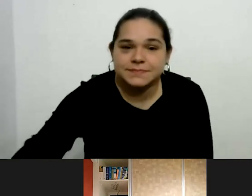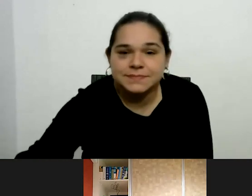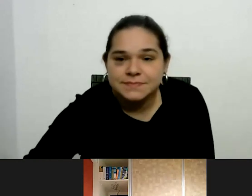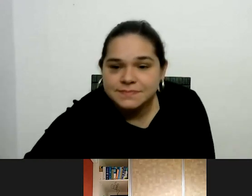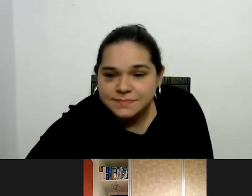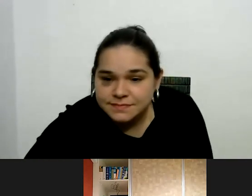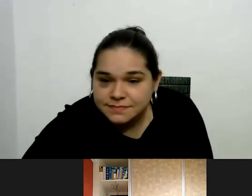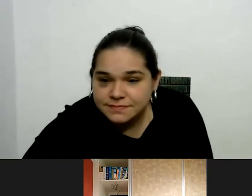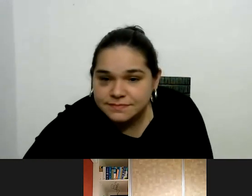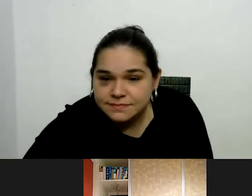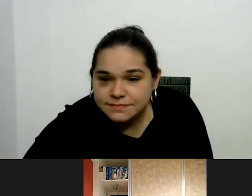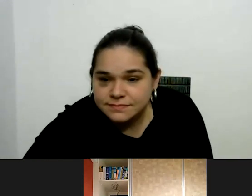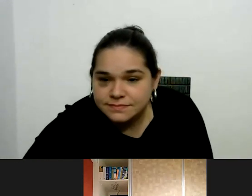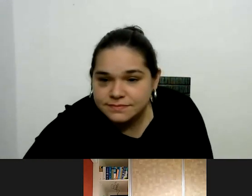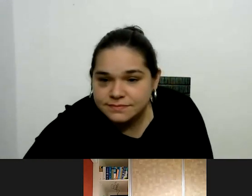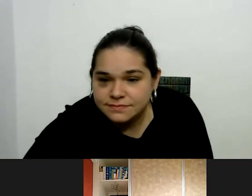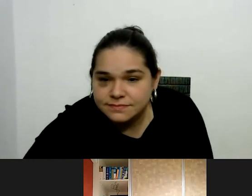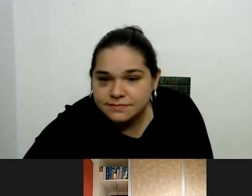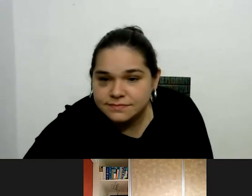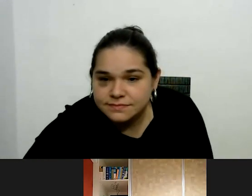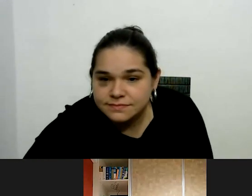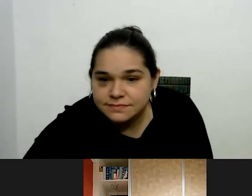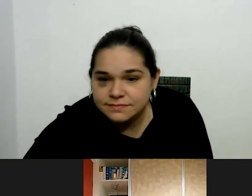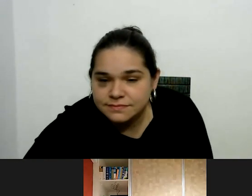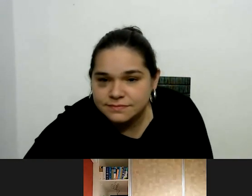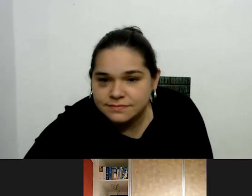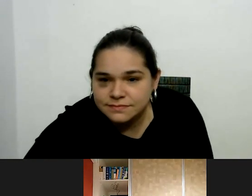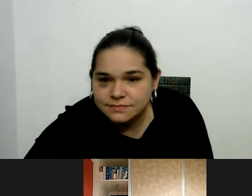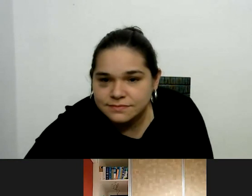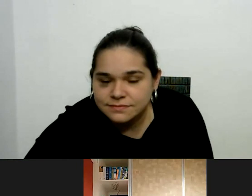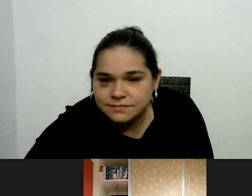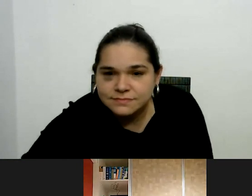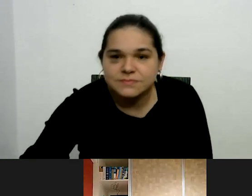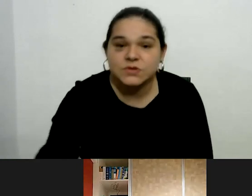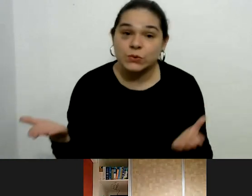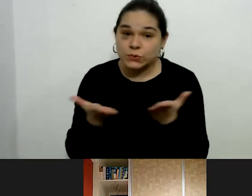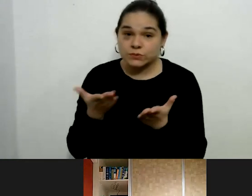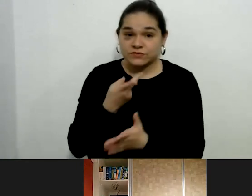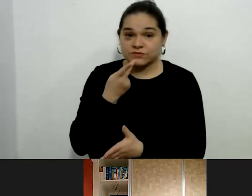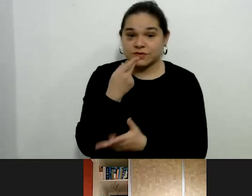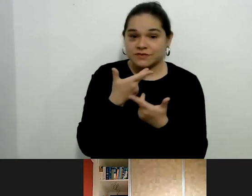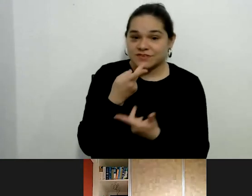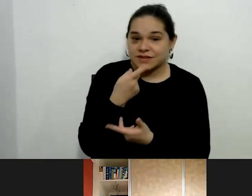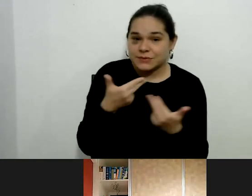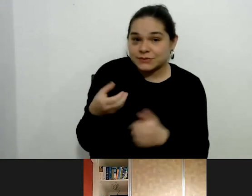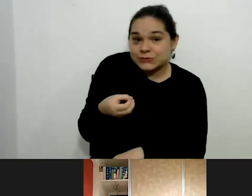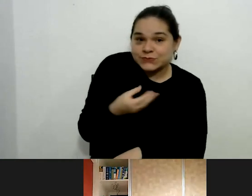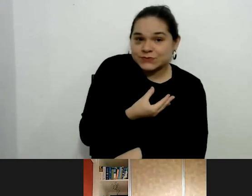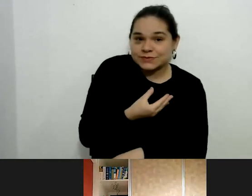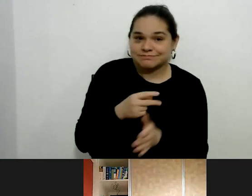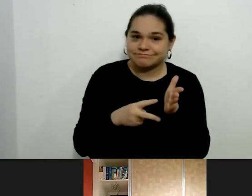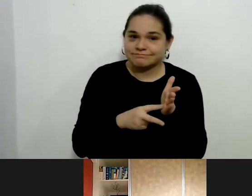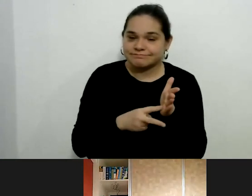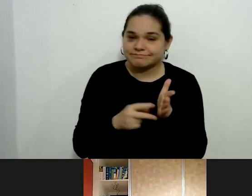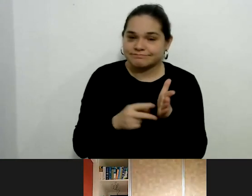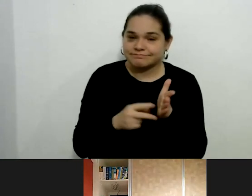Bom, como a gente tinha conversado ontem, a gente veio hoje falar sobre as novidades que o sindicato traz no sentido de se